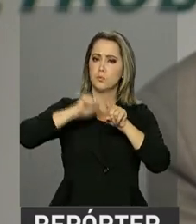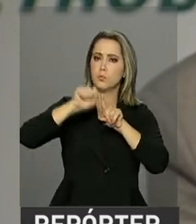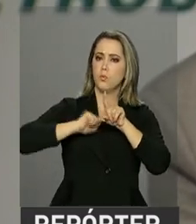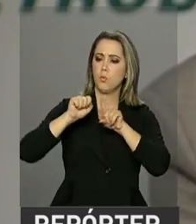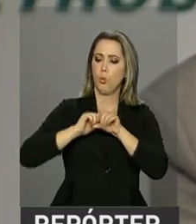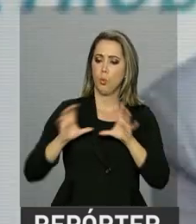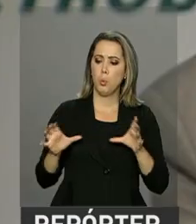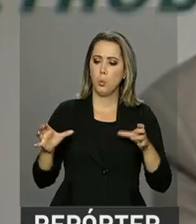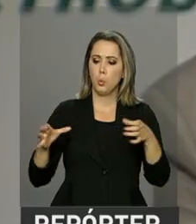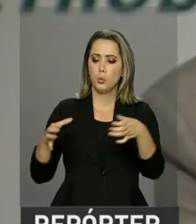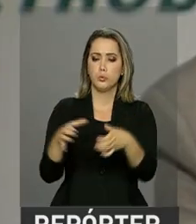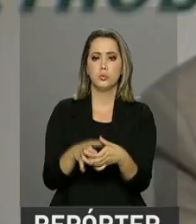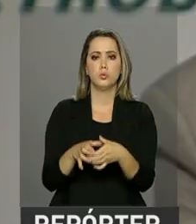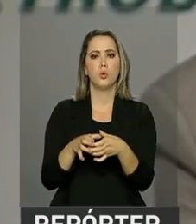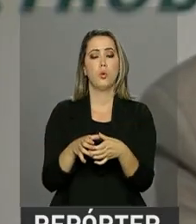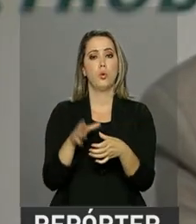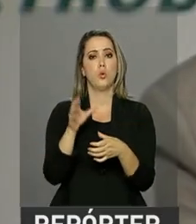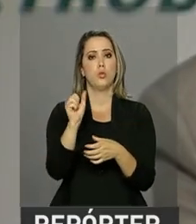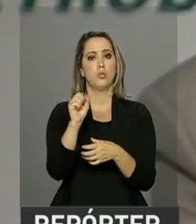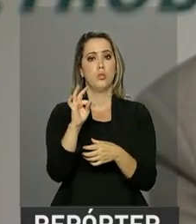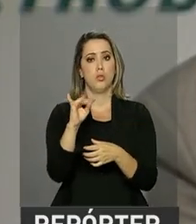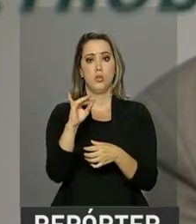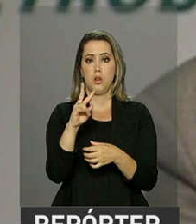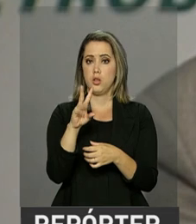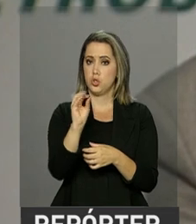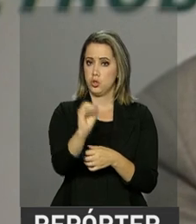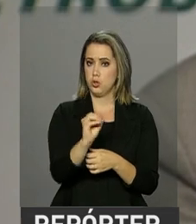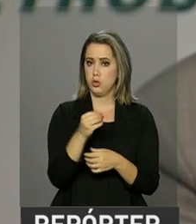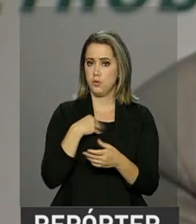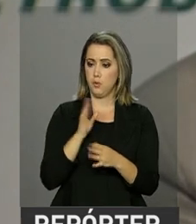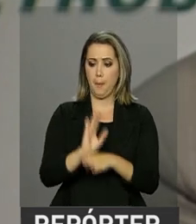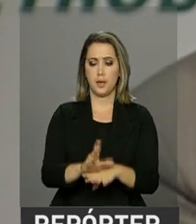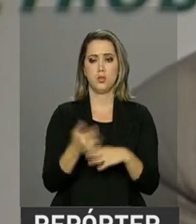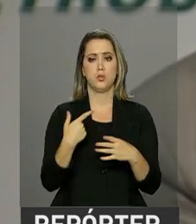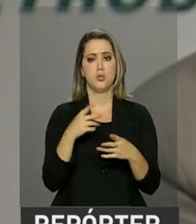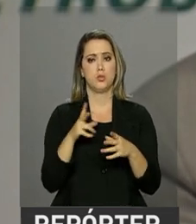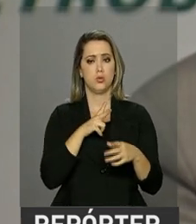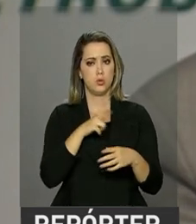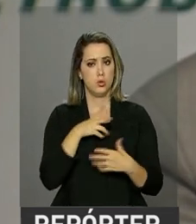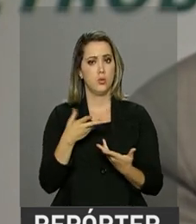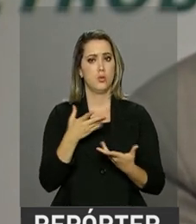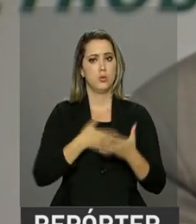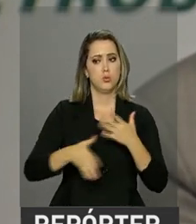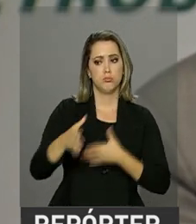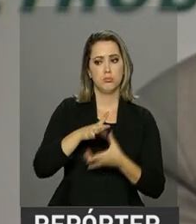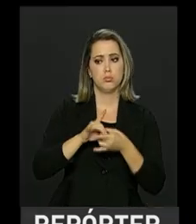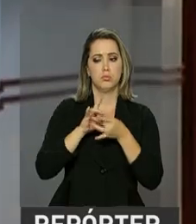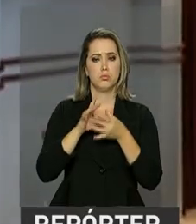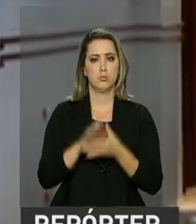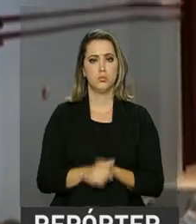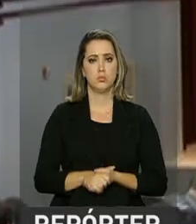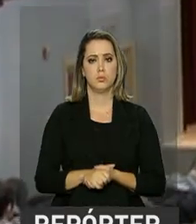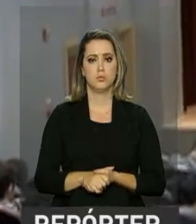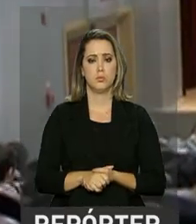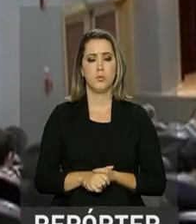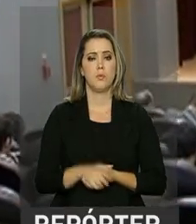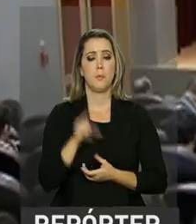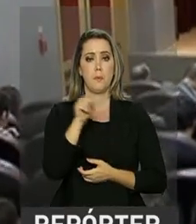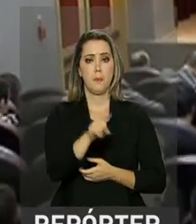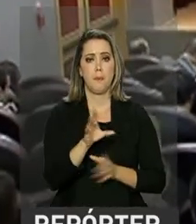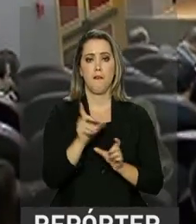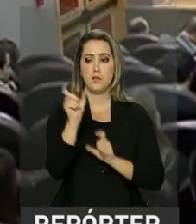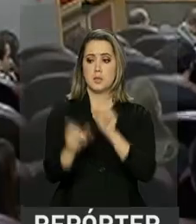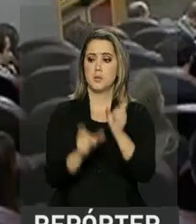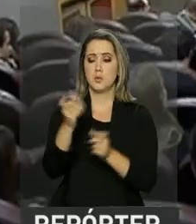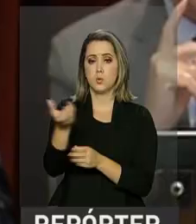conjunto de ativos para parcerias e desinvestimentos entendo que o passageiro está em 3 para os investidores